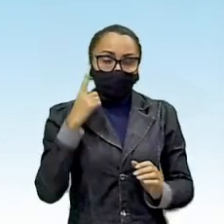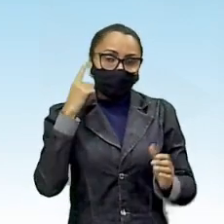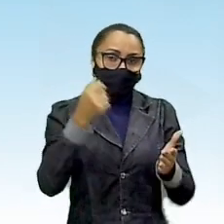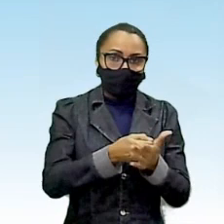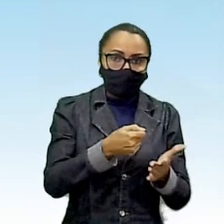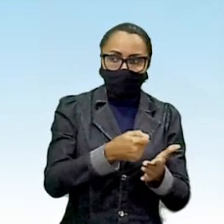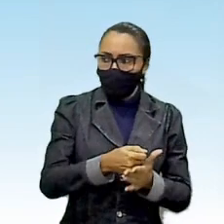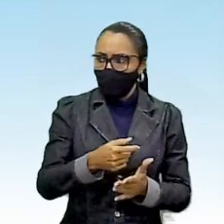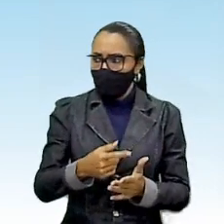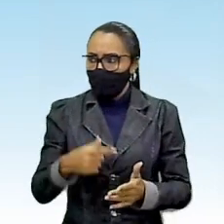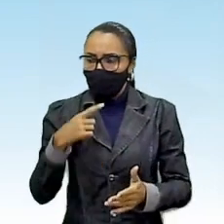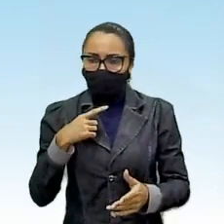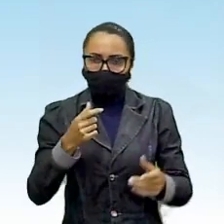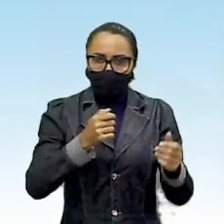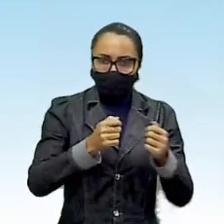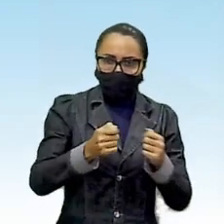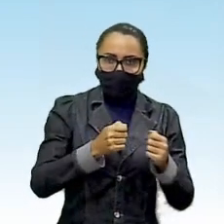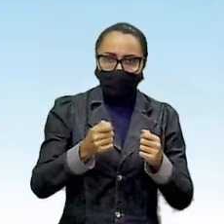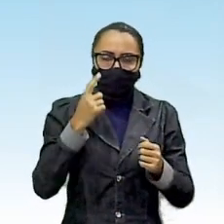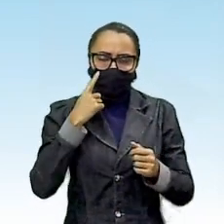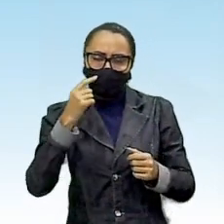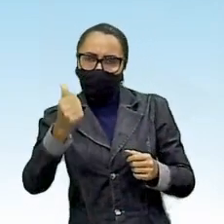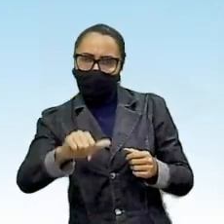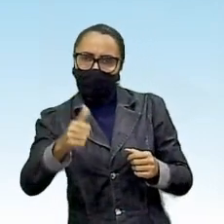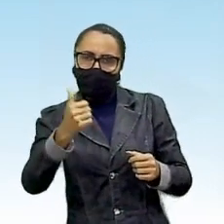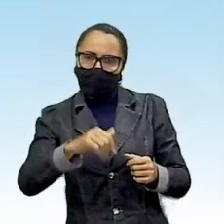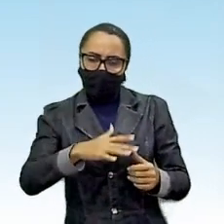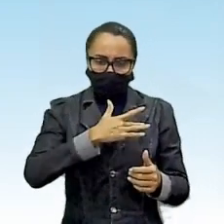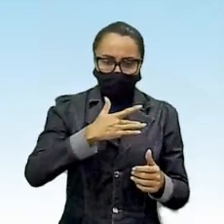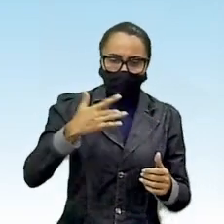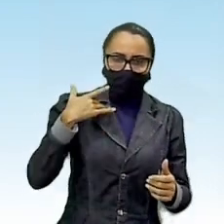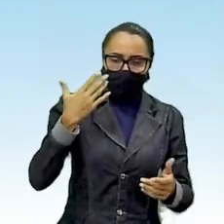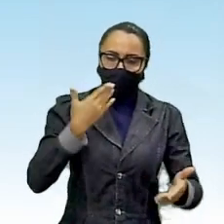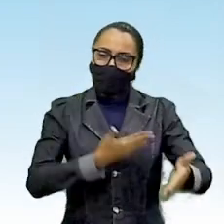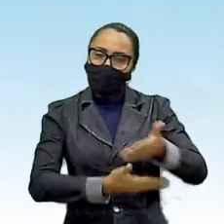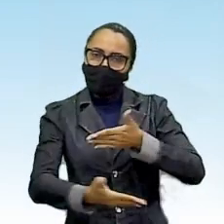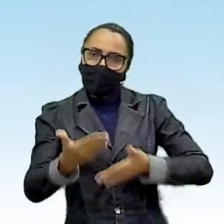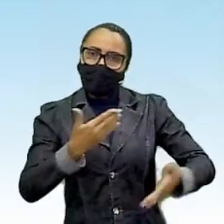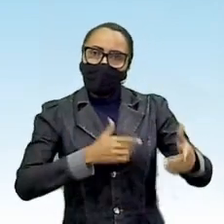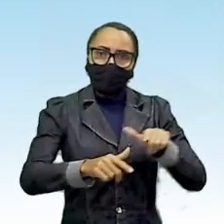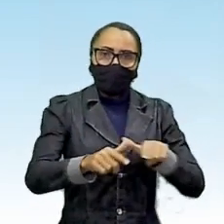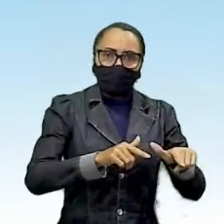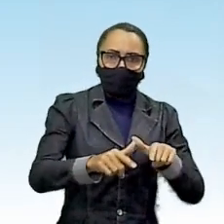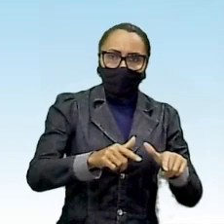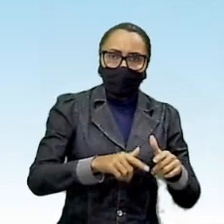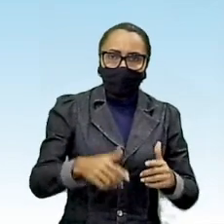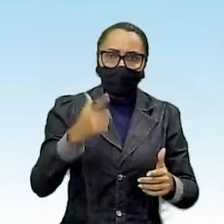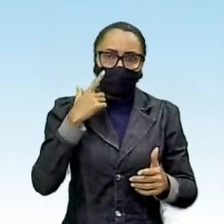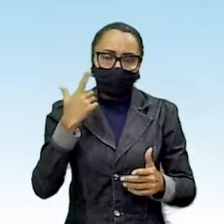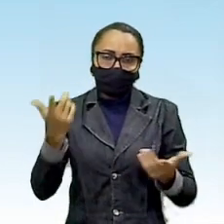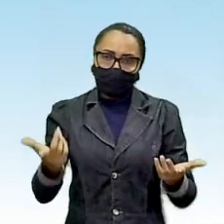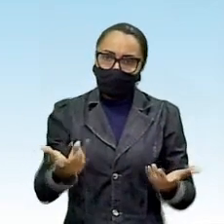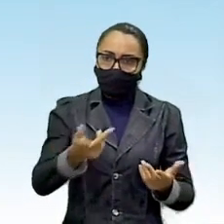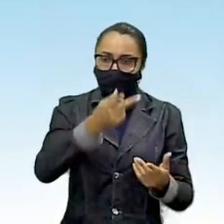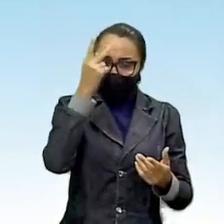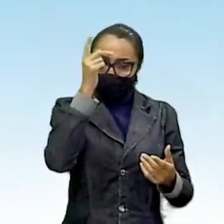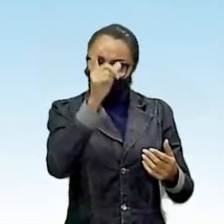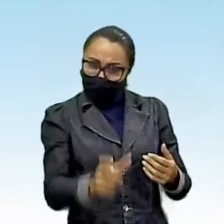apenas os exames que avaliem questões de saúde que tenham relação com o trabalho exercido pelo empregado na